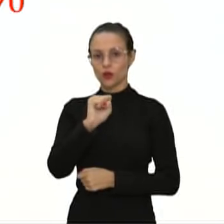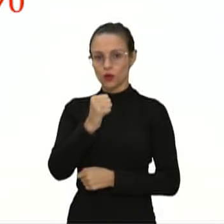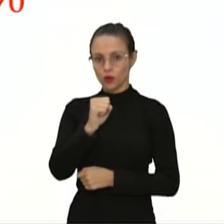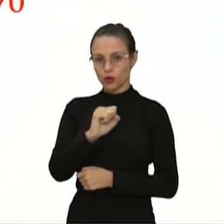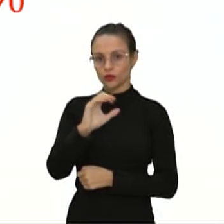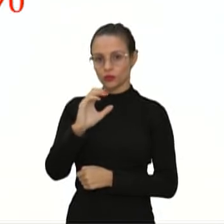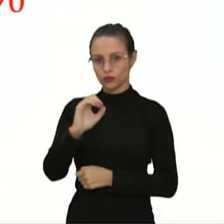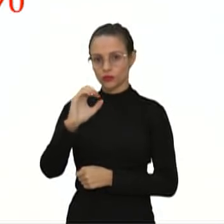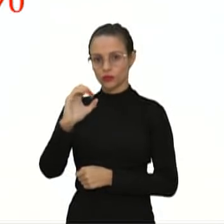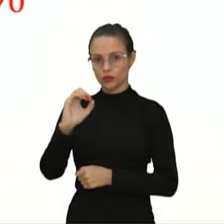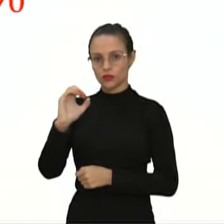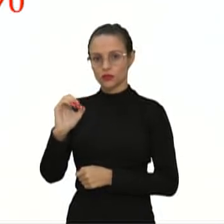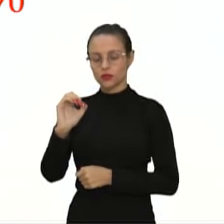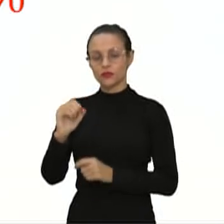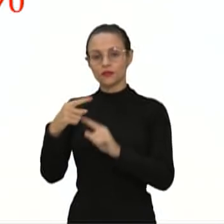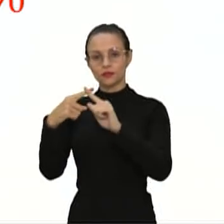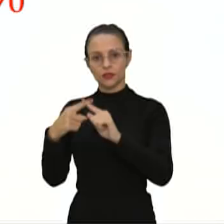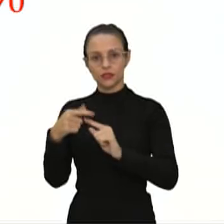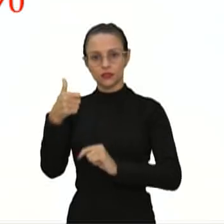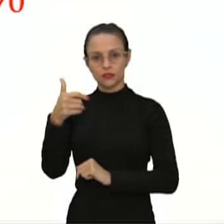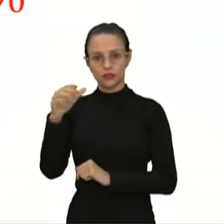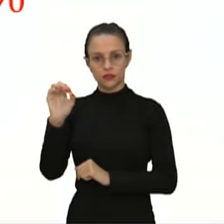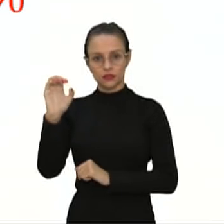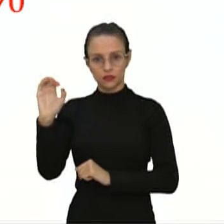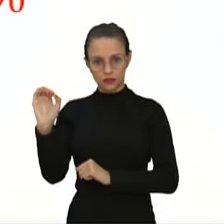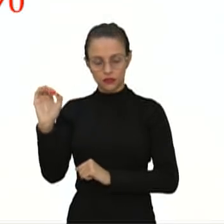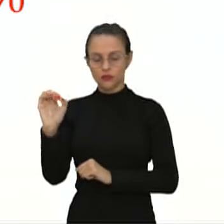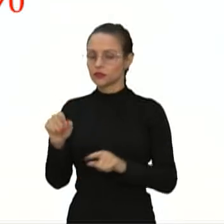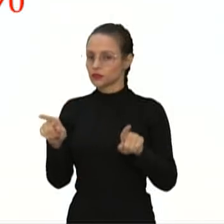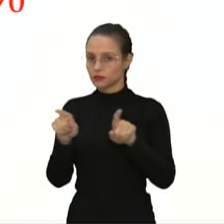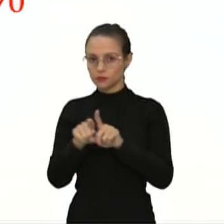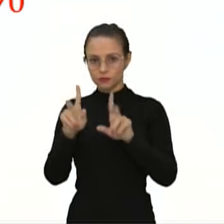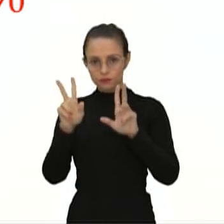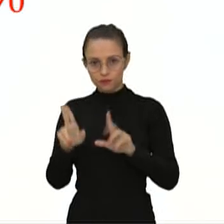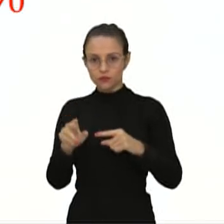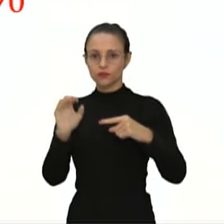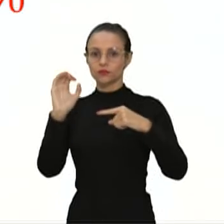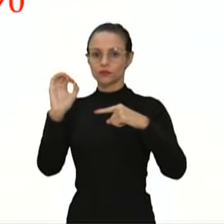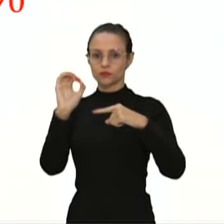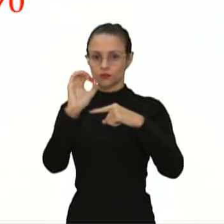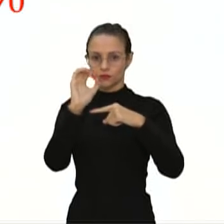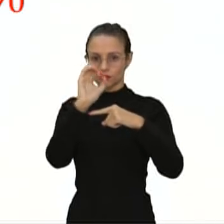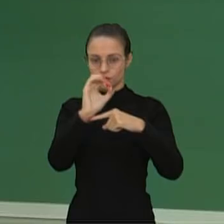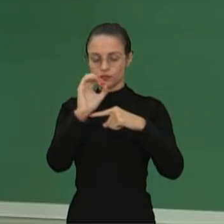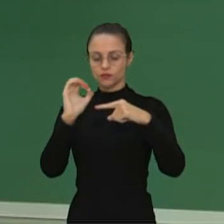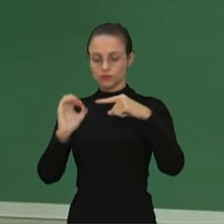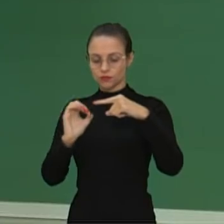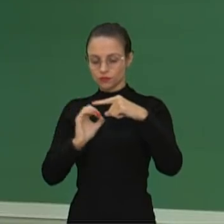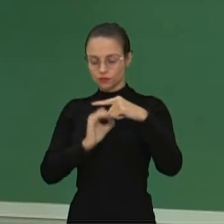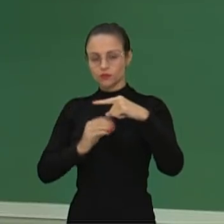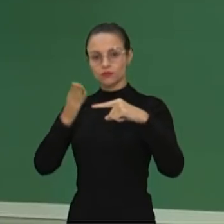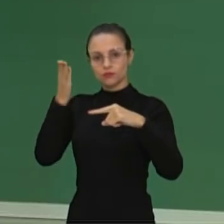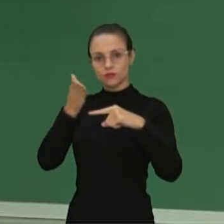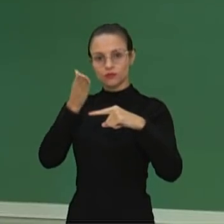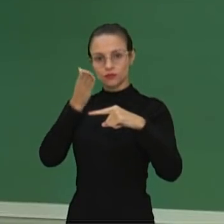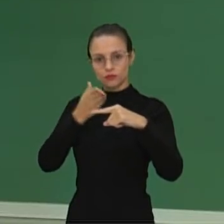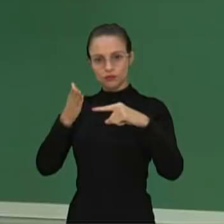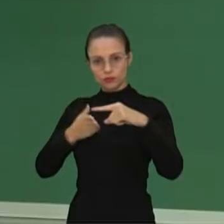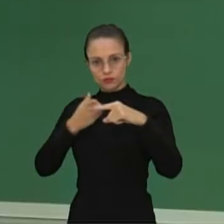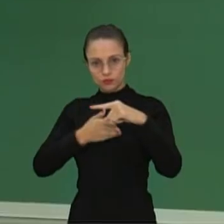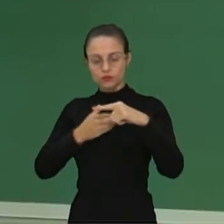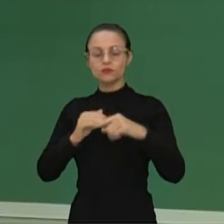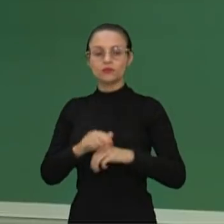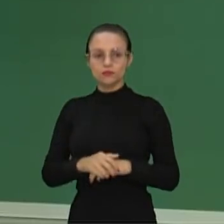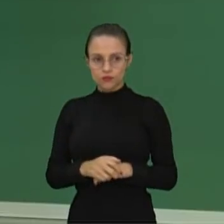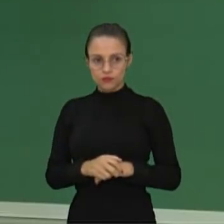8.000, vezes 100%. Aqui é a mesma coisa, vou simplificar os 3 zeros com 2 zeros